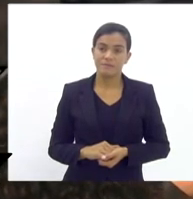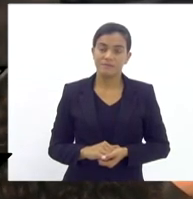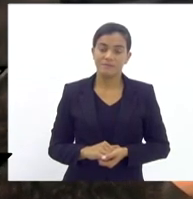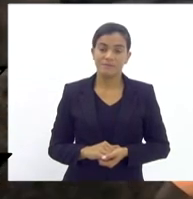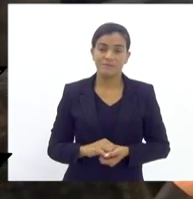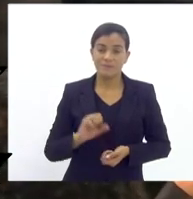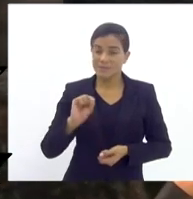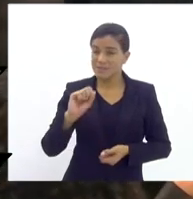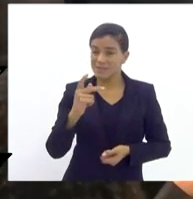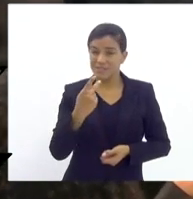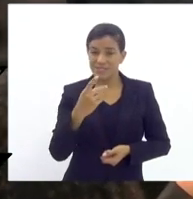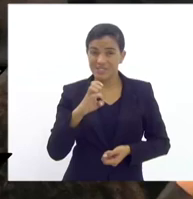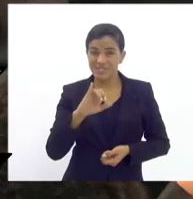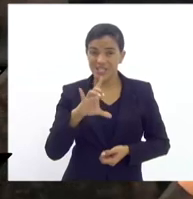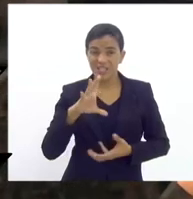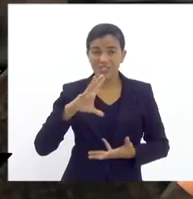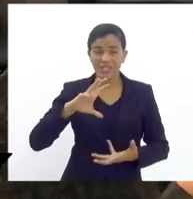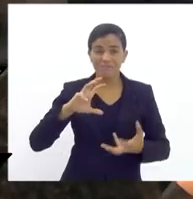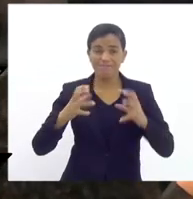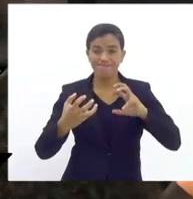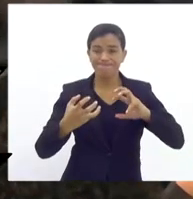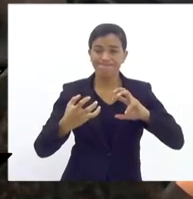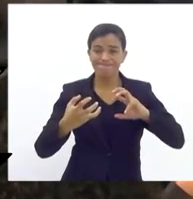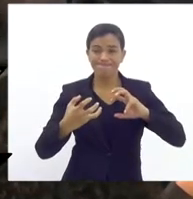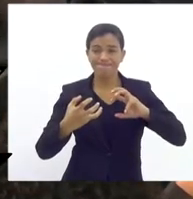S que travou aqui